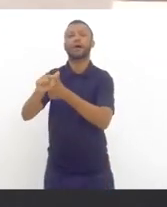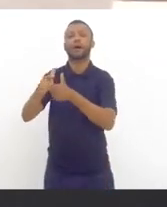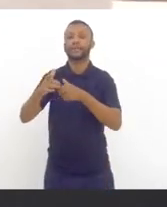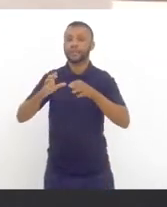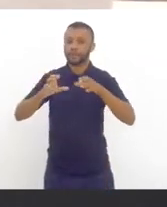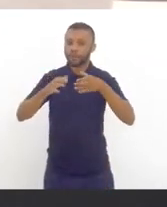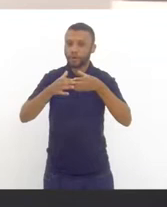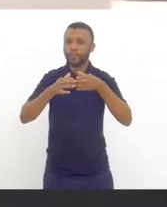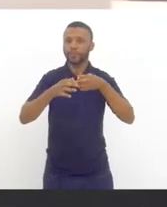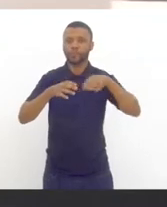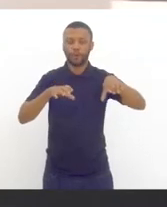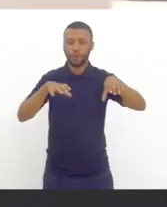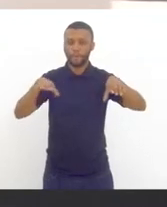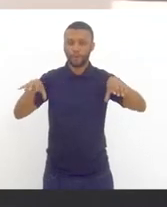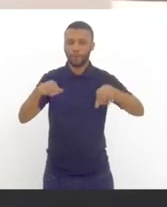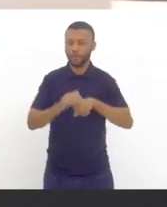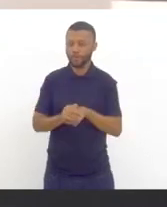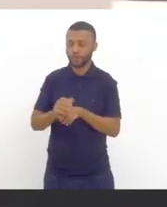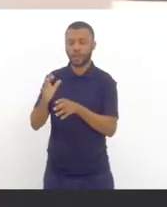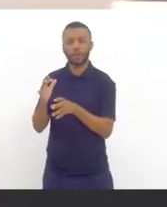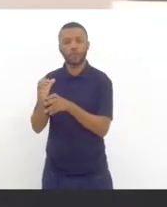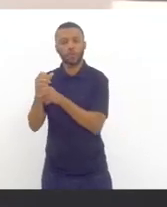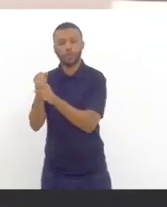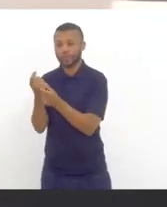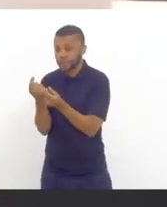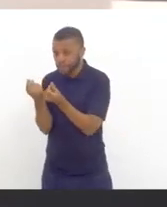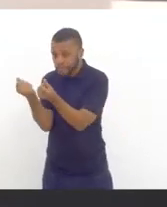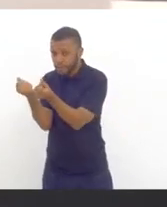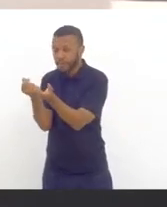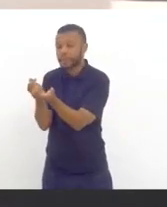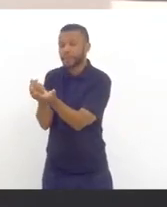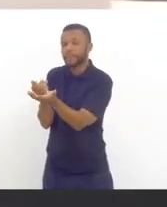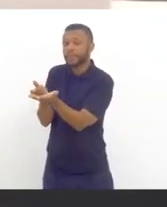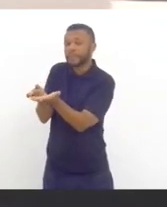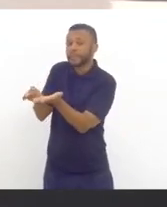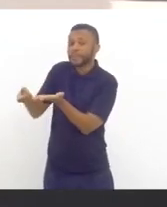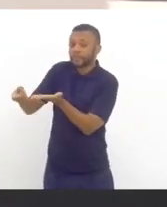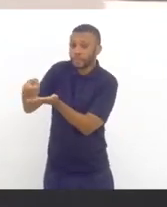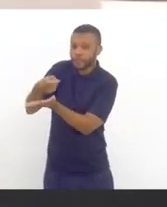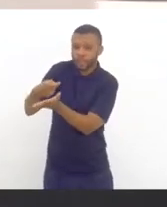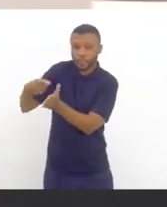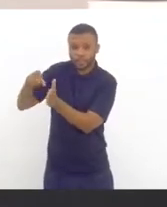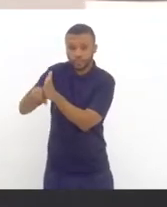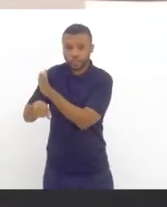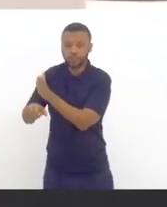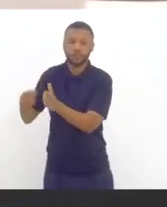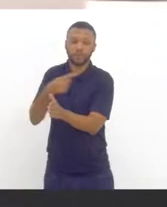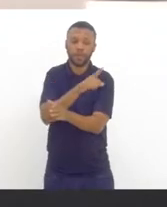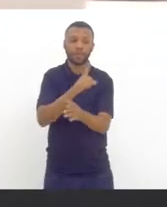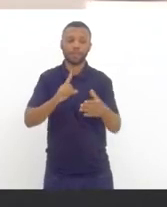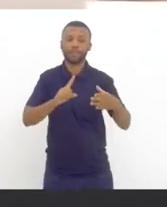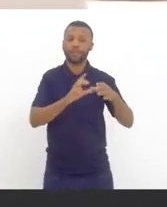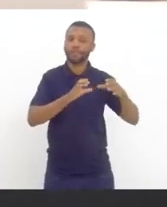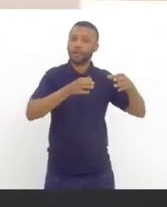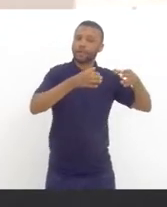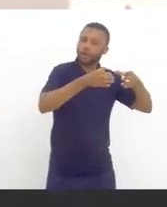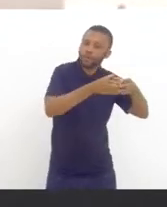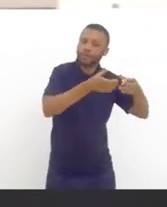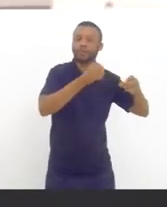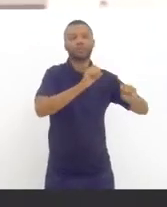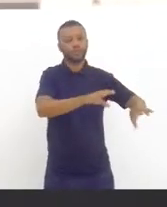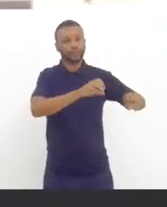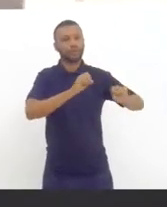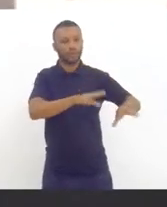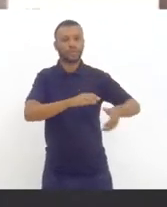da tributação quanto a de educação. A deputada Marta